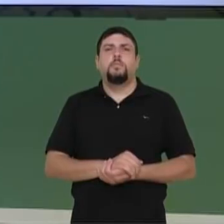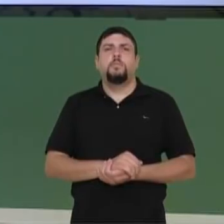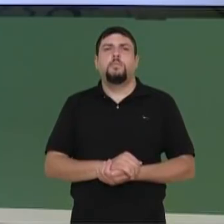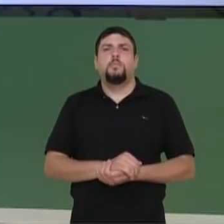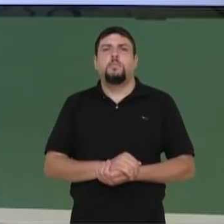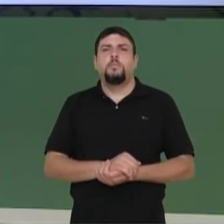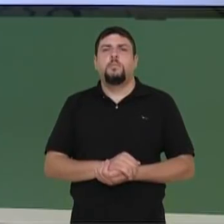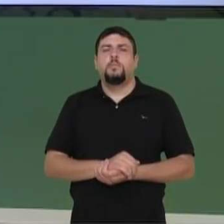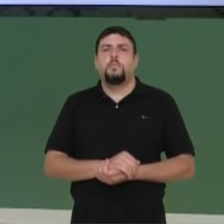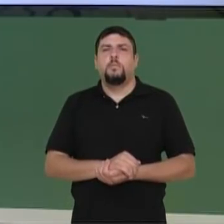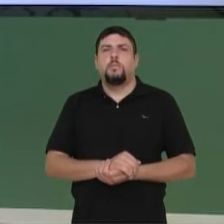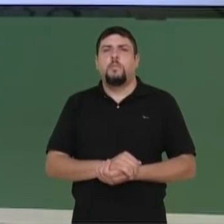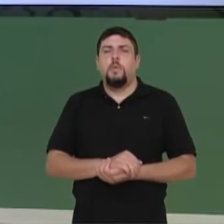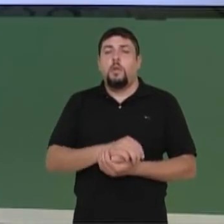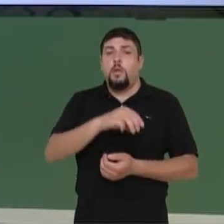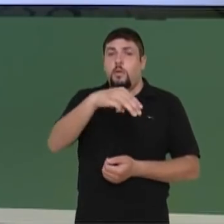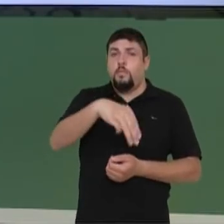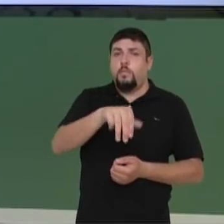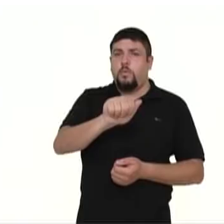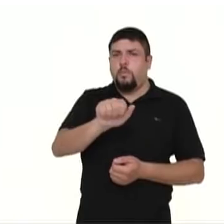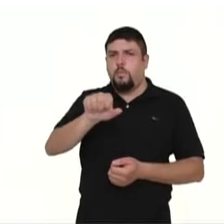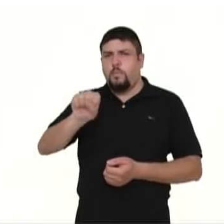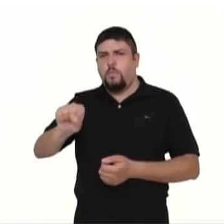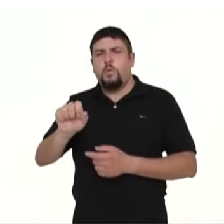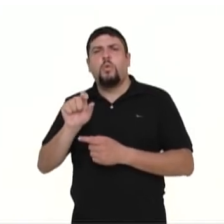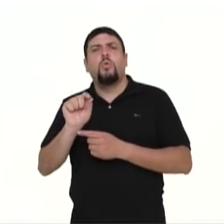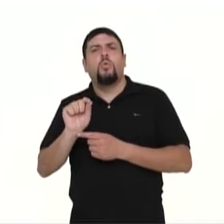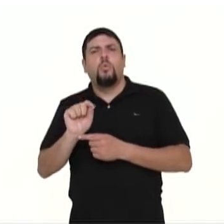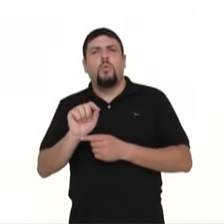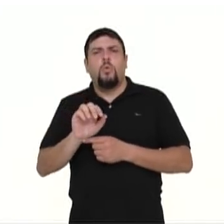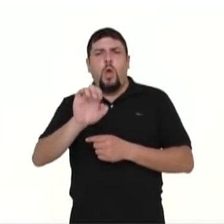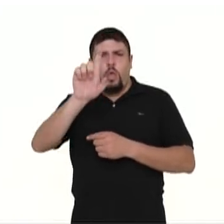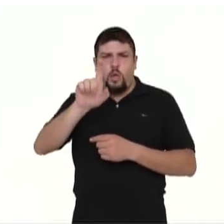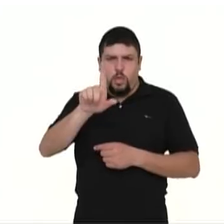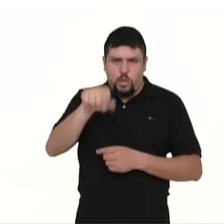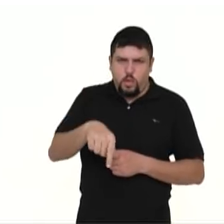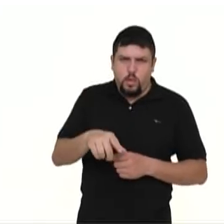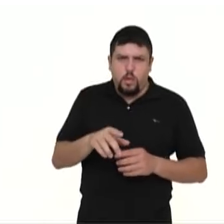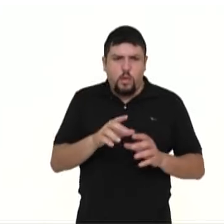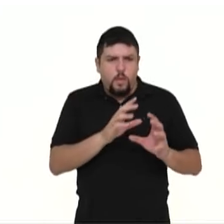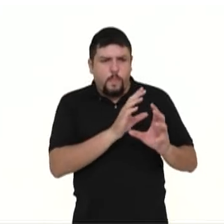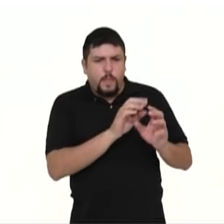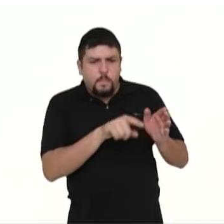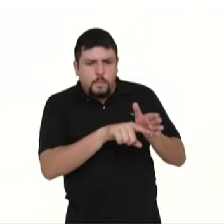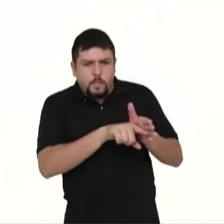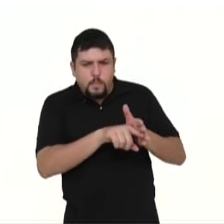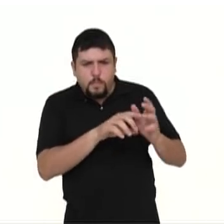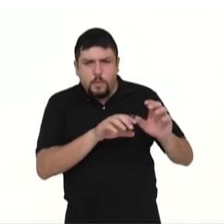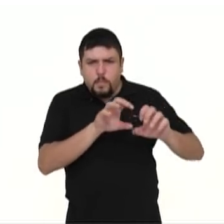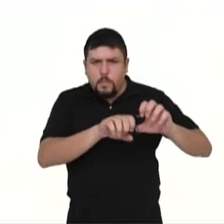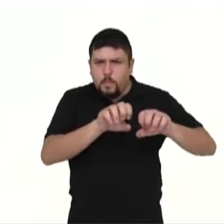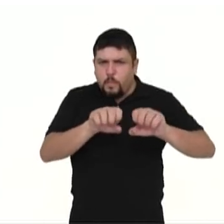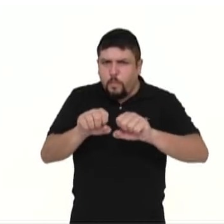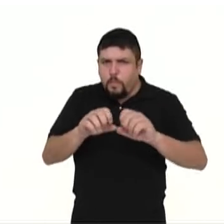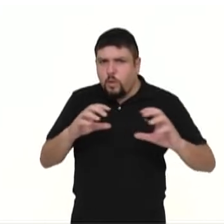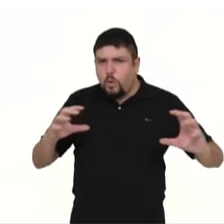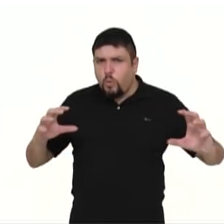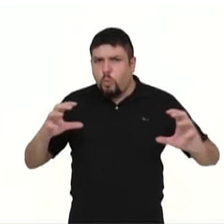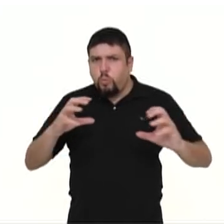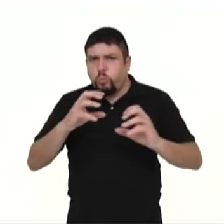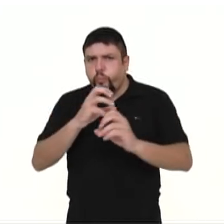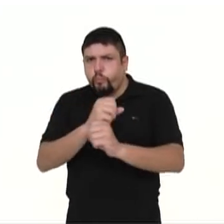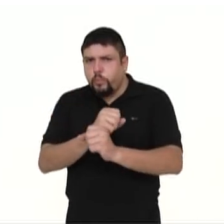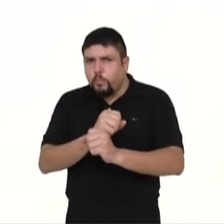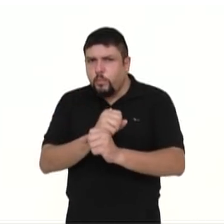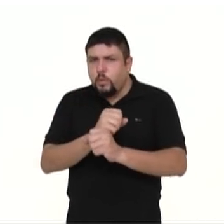A média aritmética simples é o quê? É a razão entre o somatório de todos os dados e a quantidade deles.